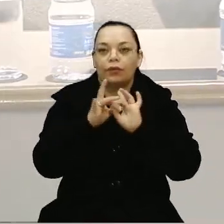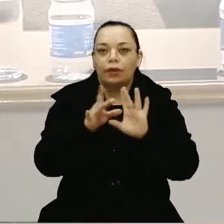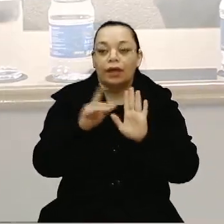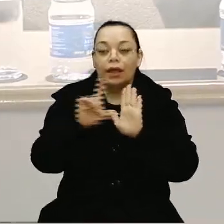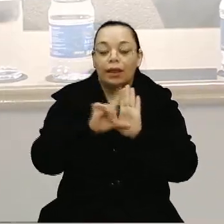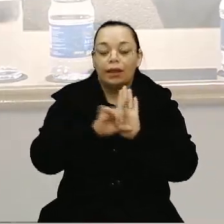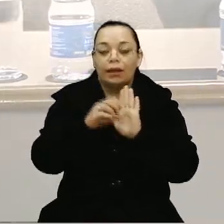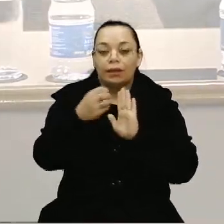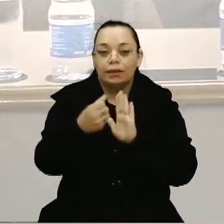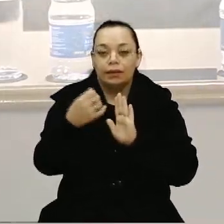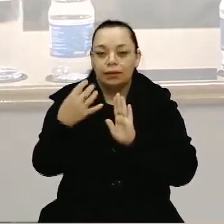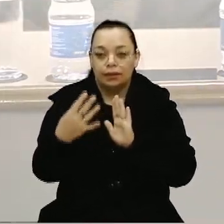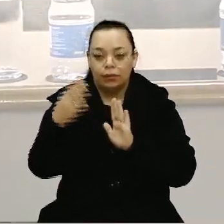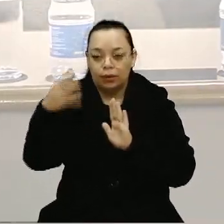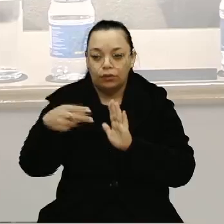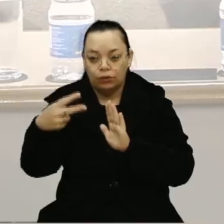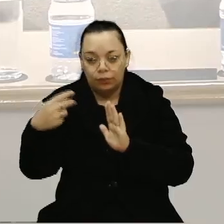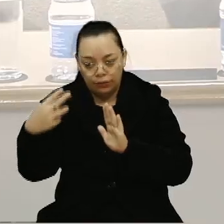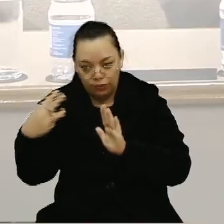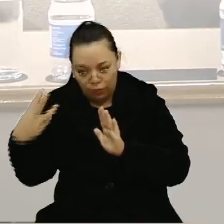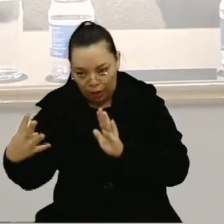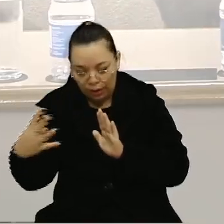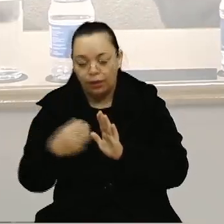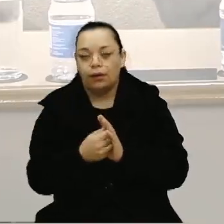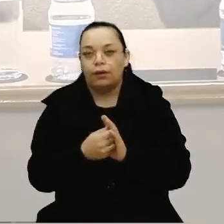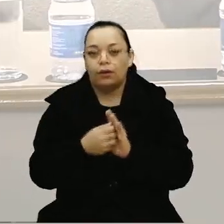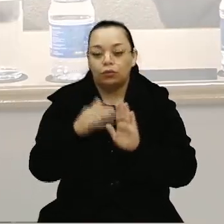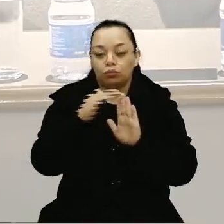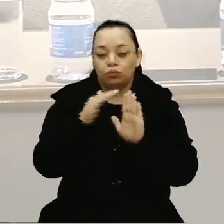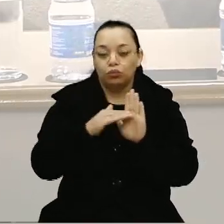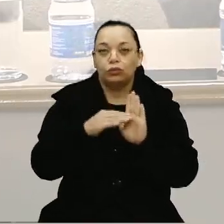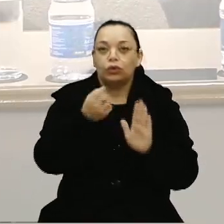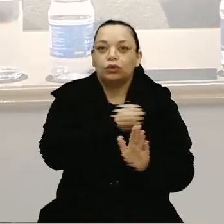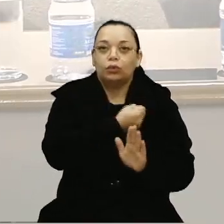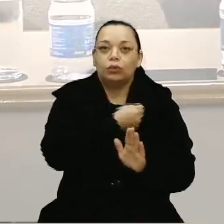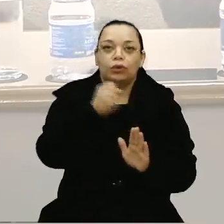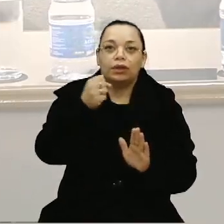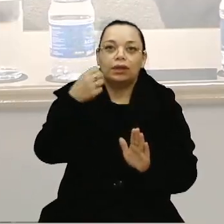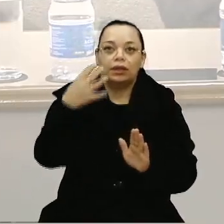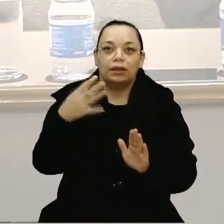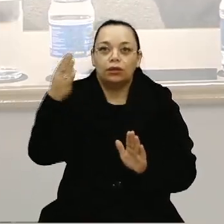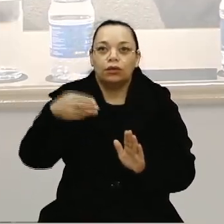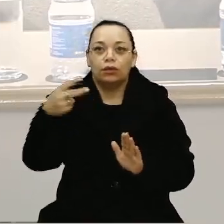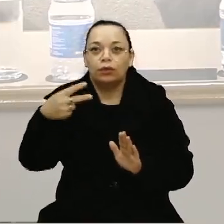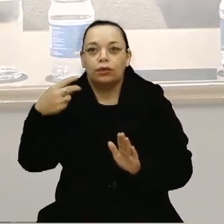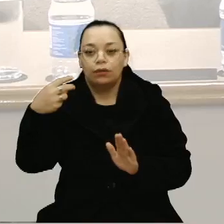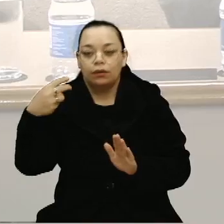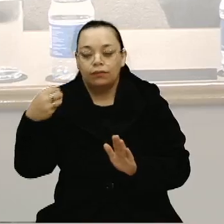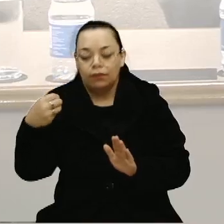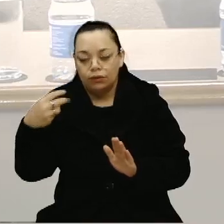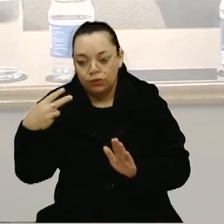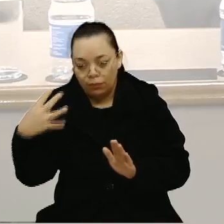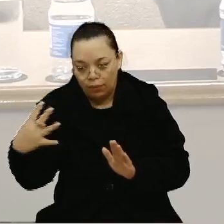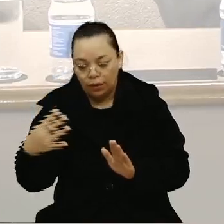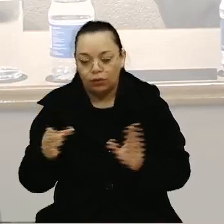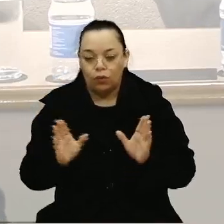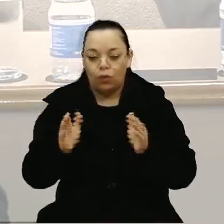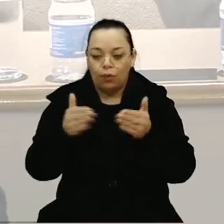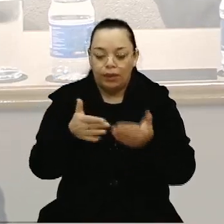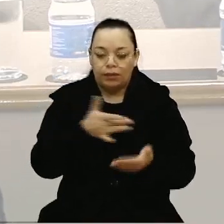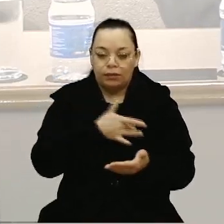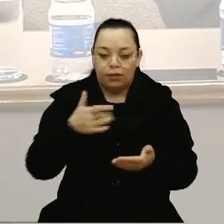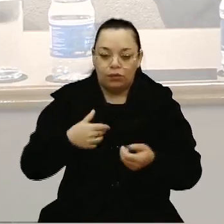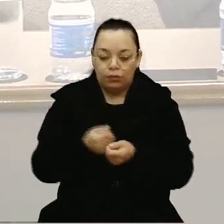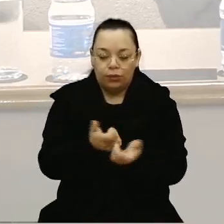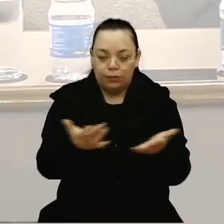número 64/2024, contido no processo número 83/2024. Recebe essa Comissão de Saúde e Meio